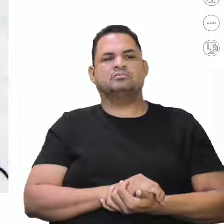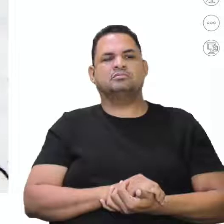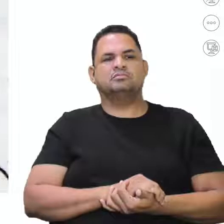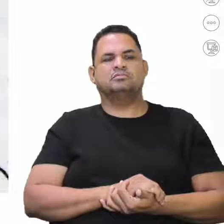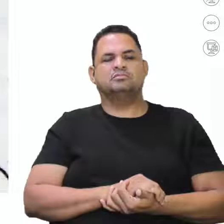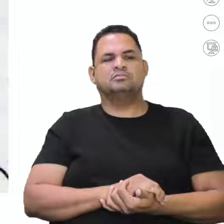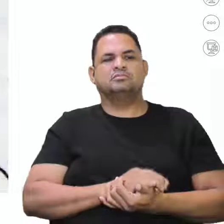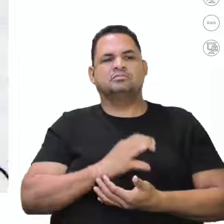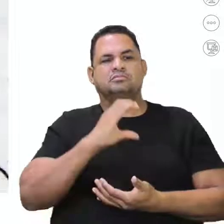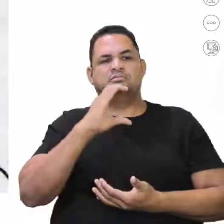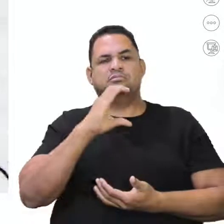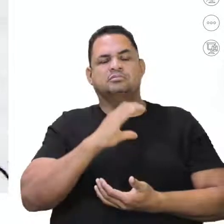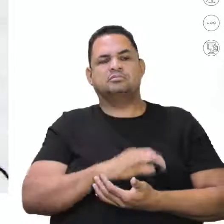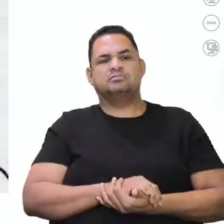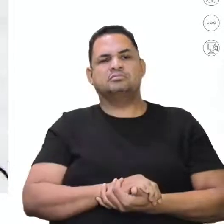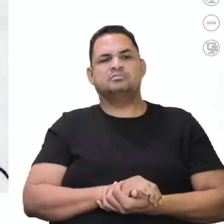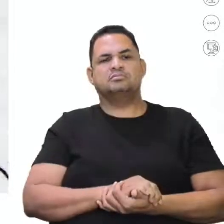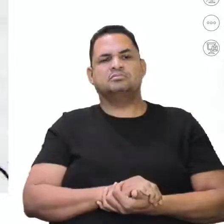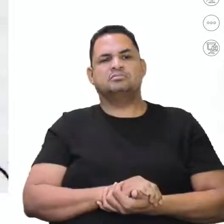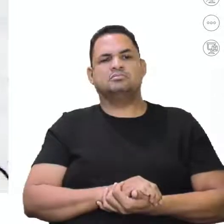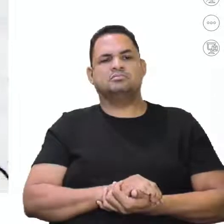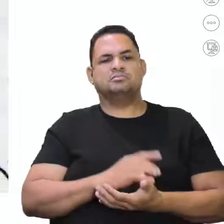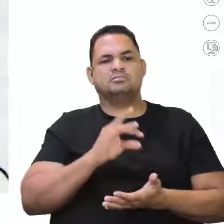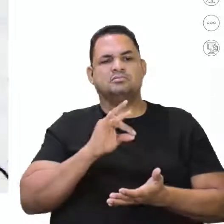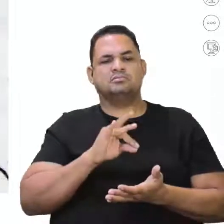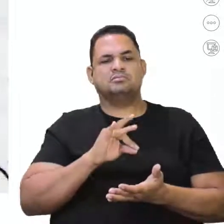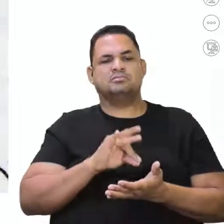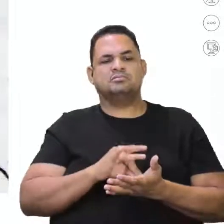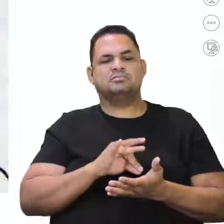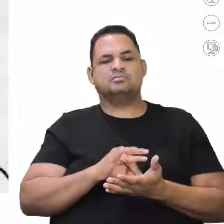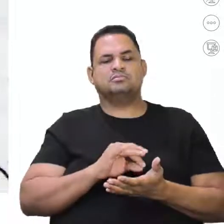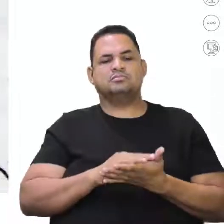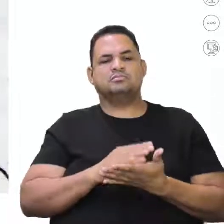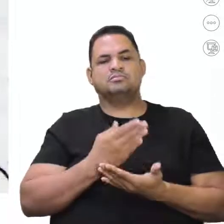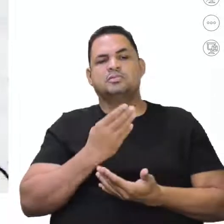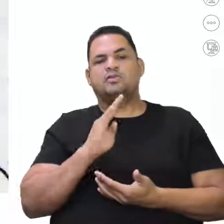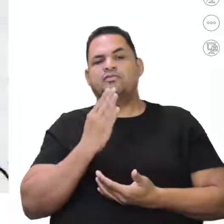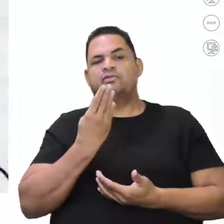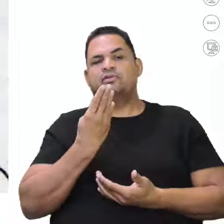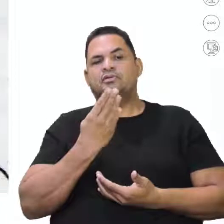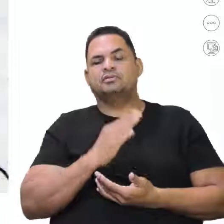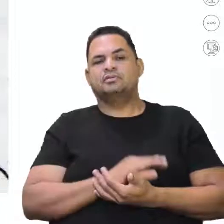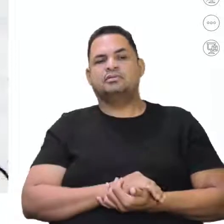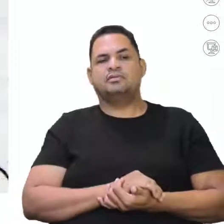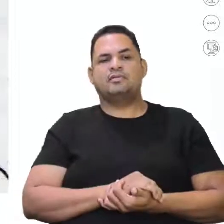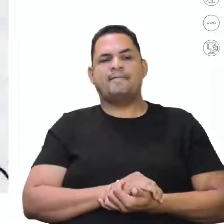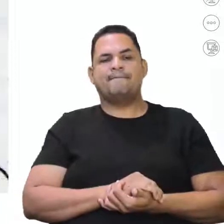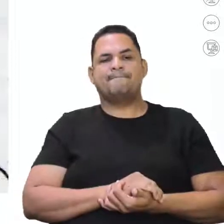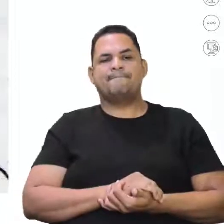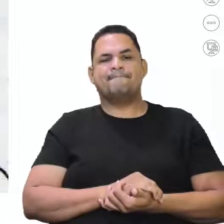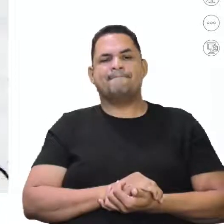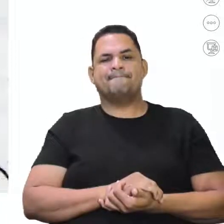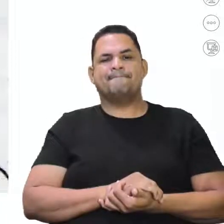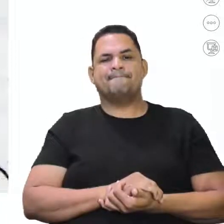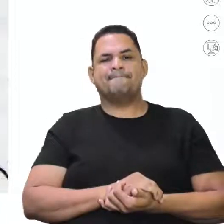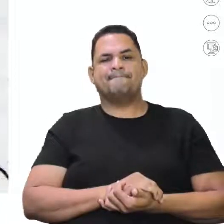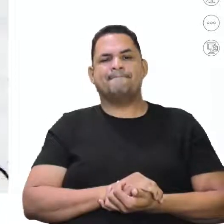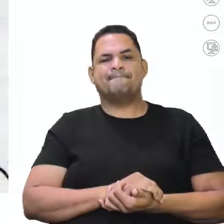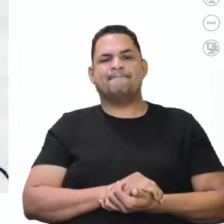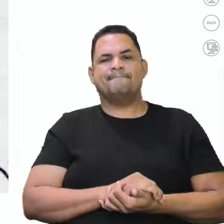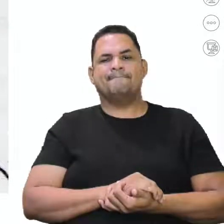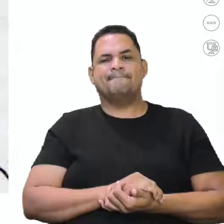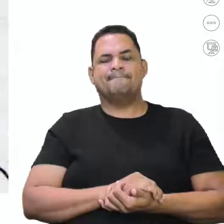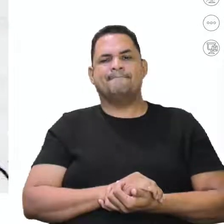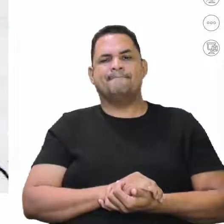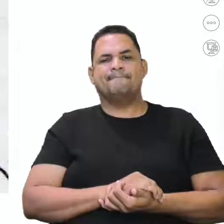what happens when we fall in love. Verdadeiro ou falso? Olha aí, ó. But science does allow us to say a